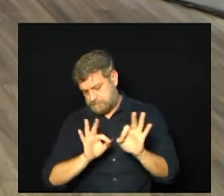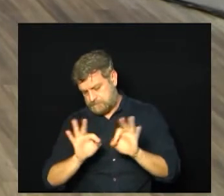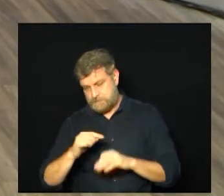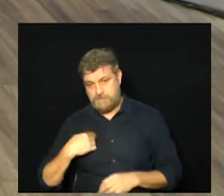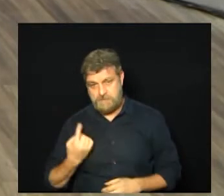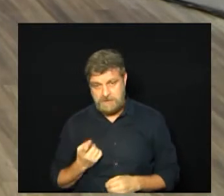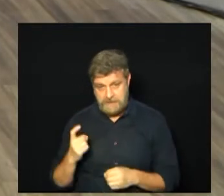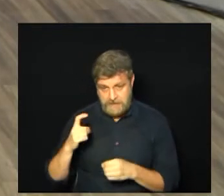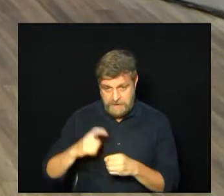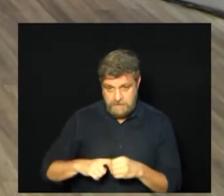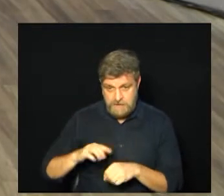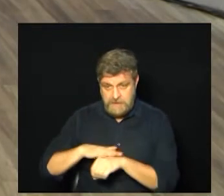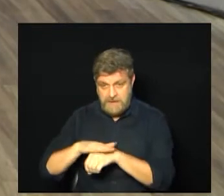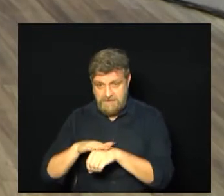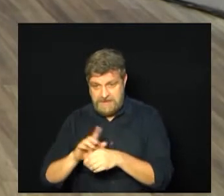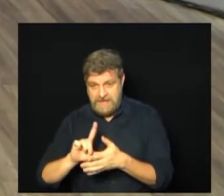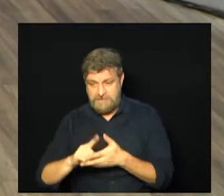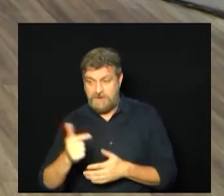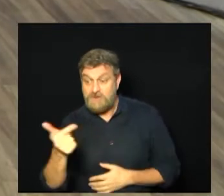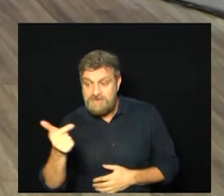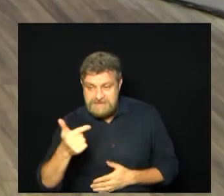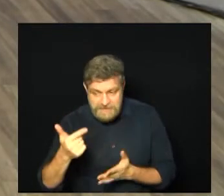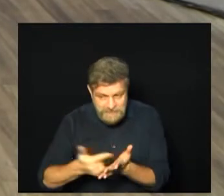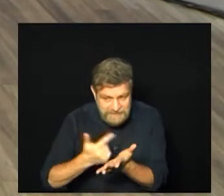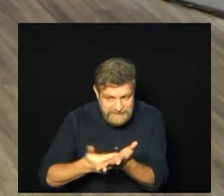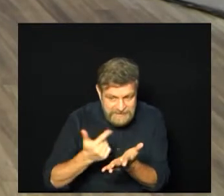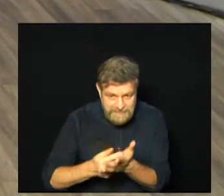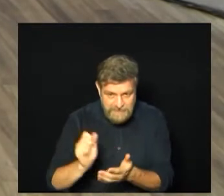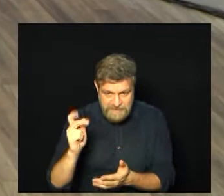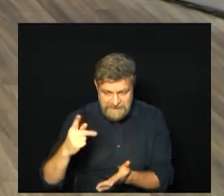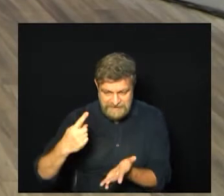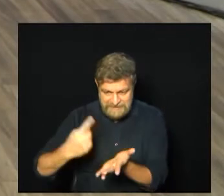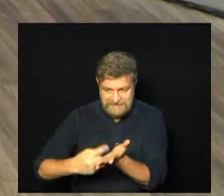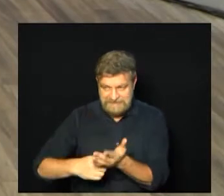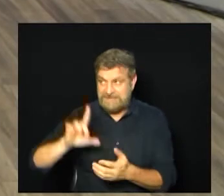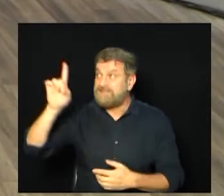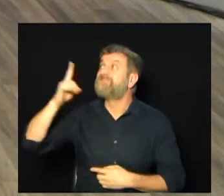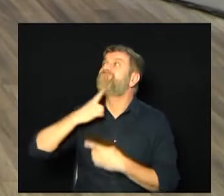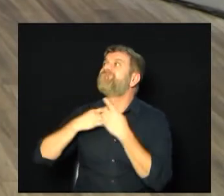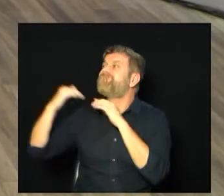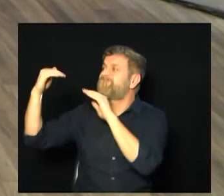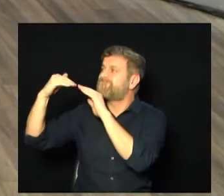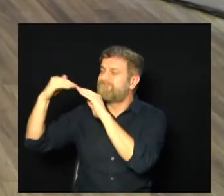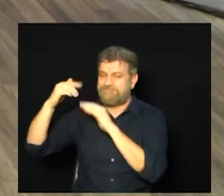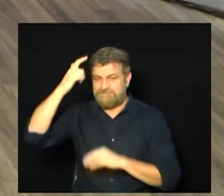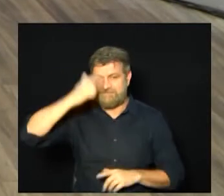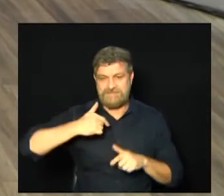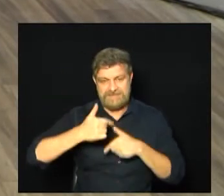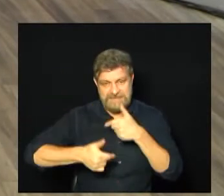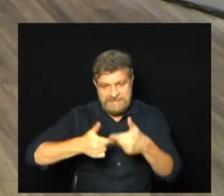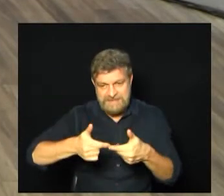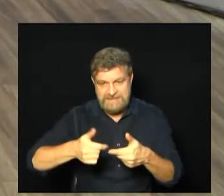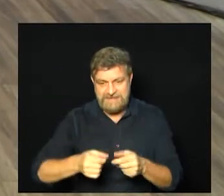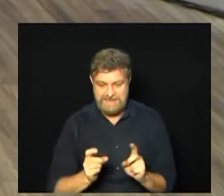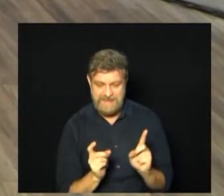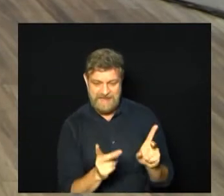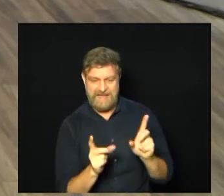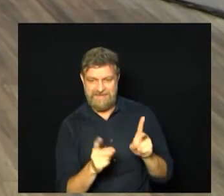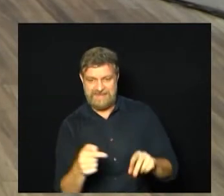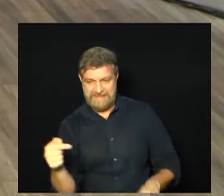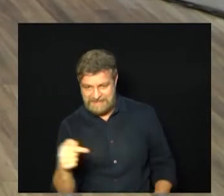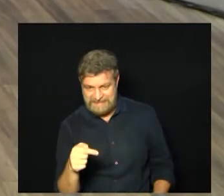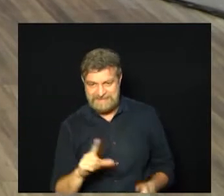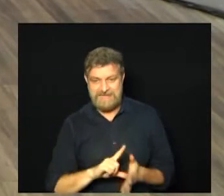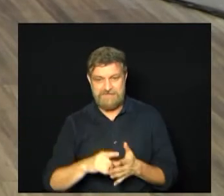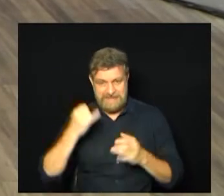e a gente volta a conversar no seu próximo livro. Se Deus quiser. Agora eu tenho que trabalhar primeiro a venda desse. Mas